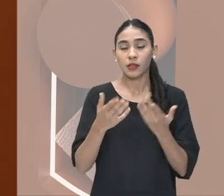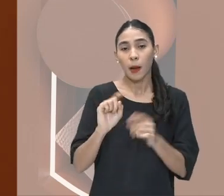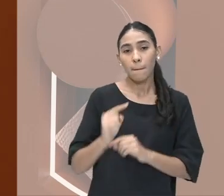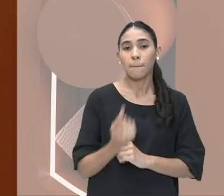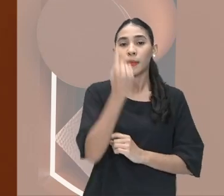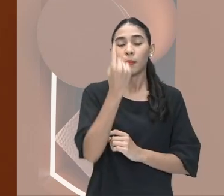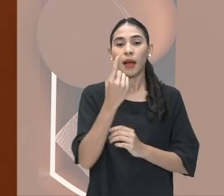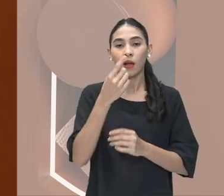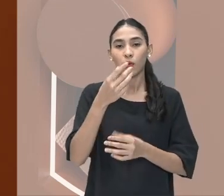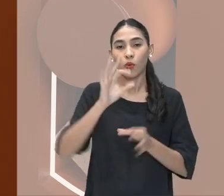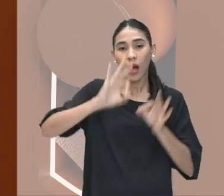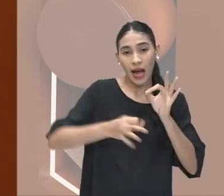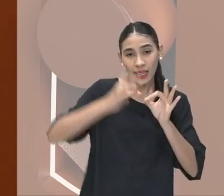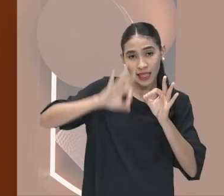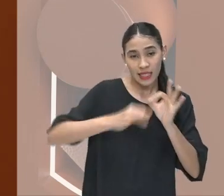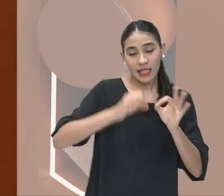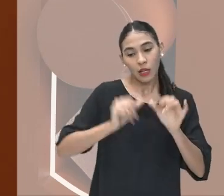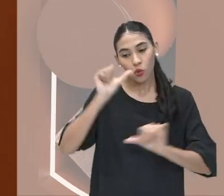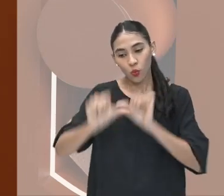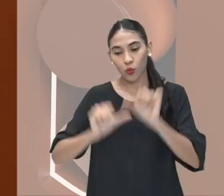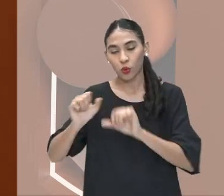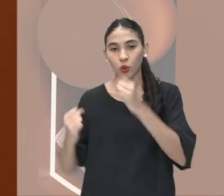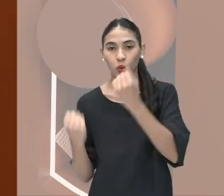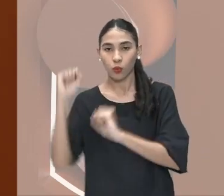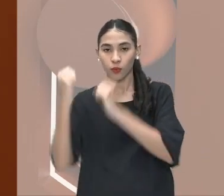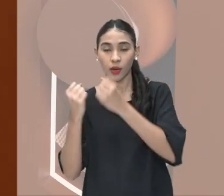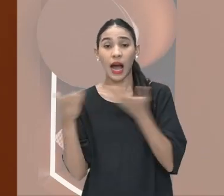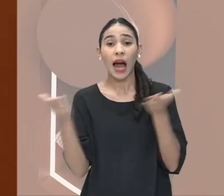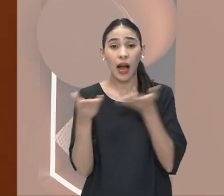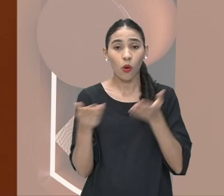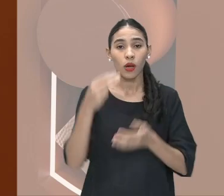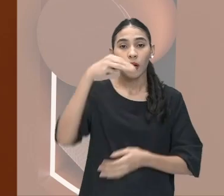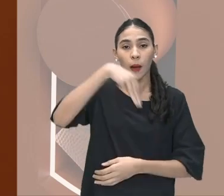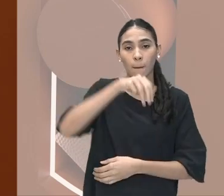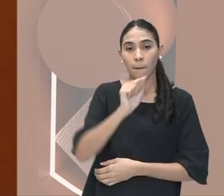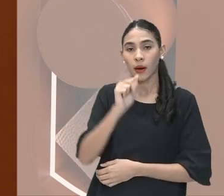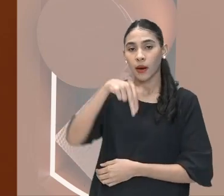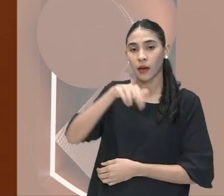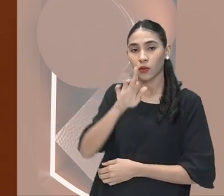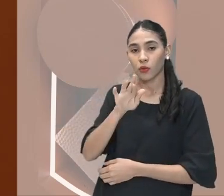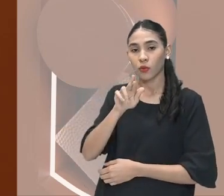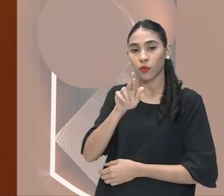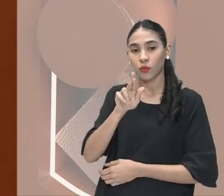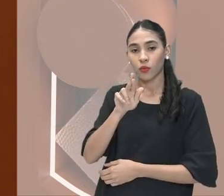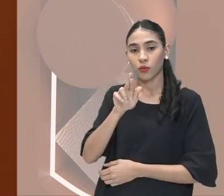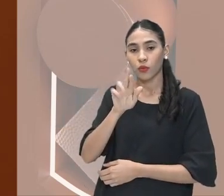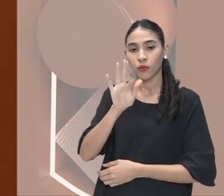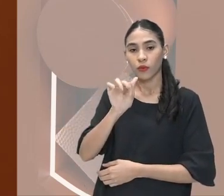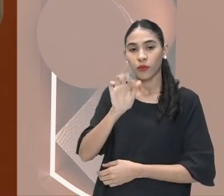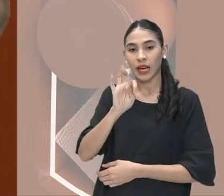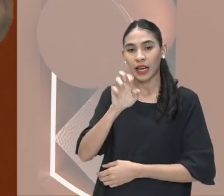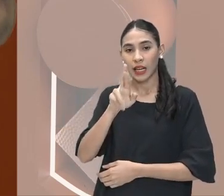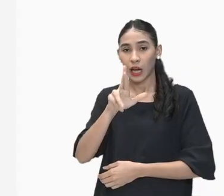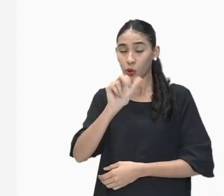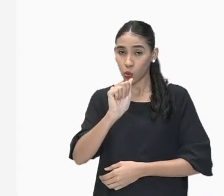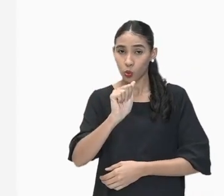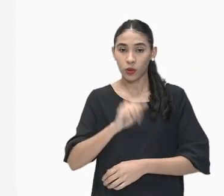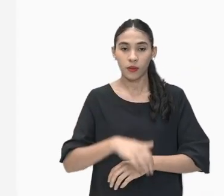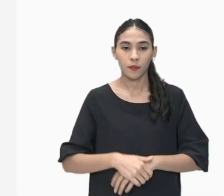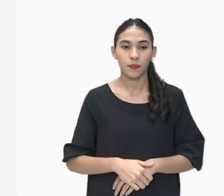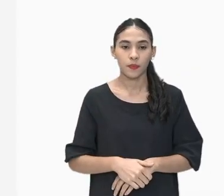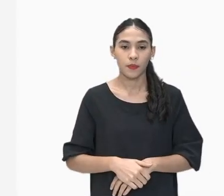à manufatura, não é isso? Então, nós falamos do artesanato. Agora vamos falar da manufatura. Josino, presta atenção no serviço. Vamos lá então,